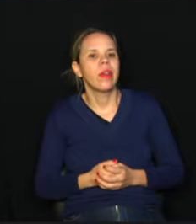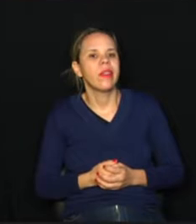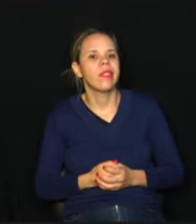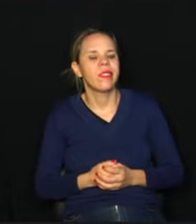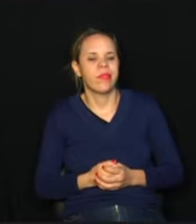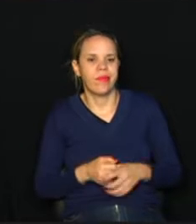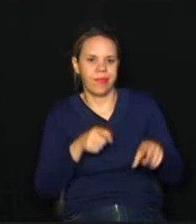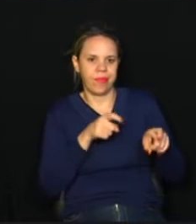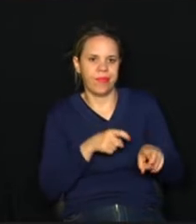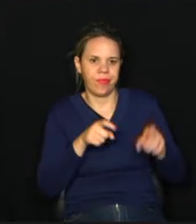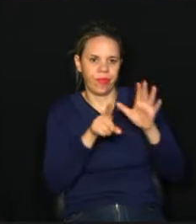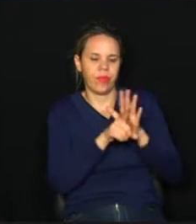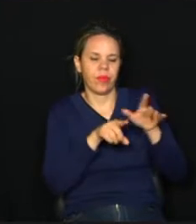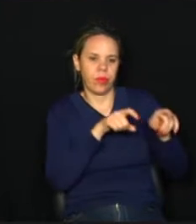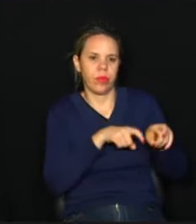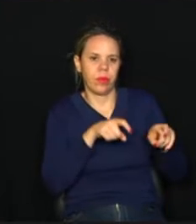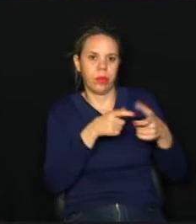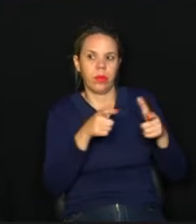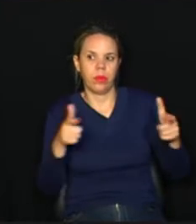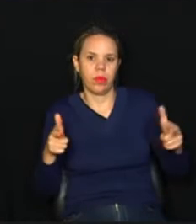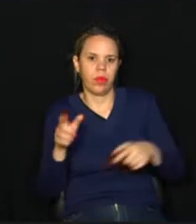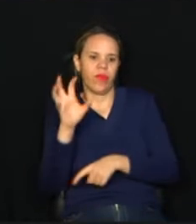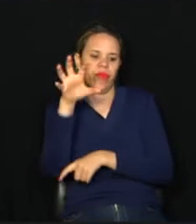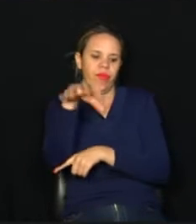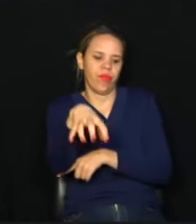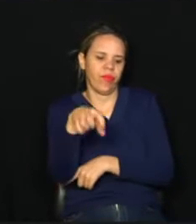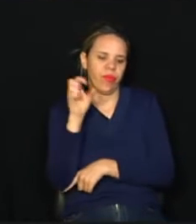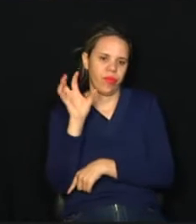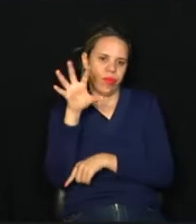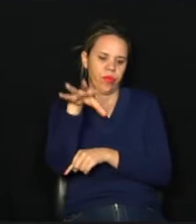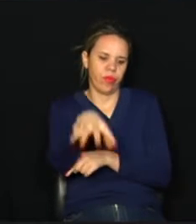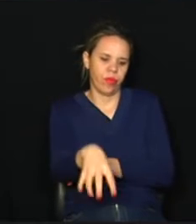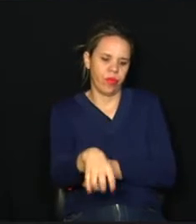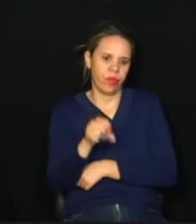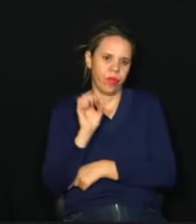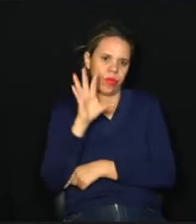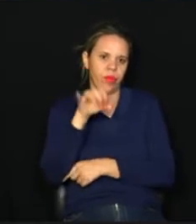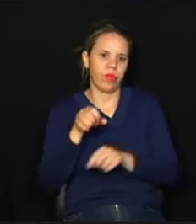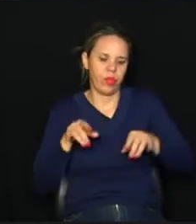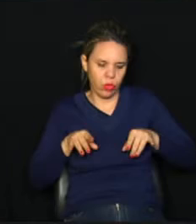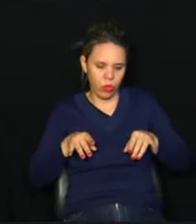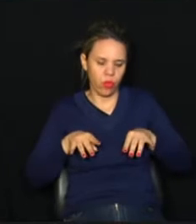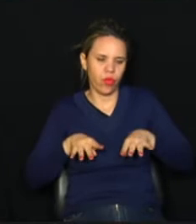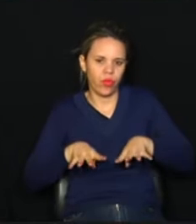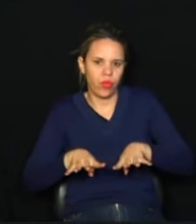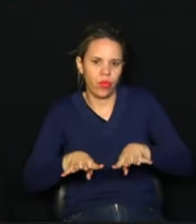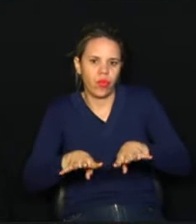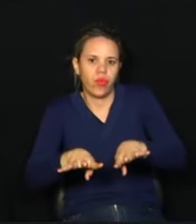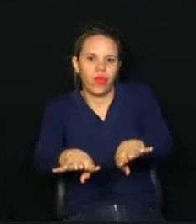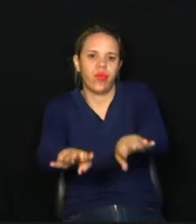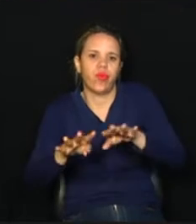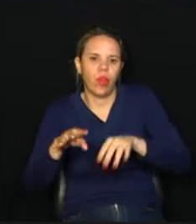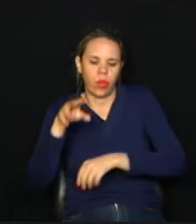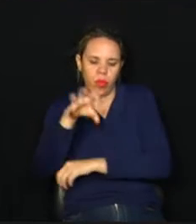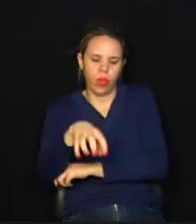produtores hoje, devido a grandes máquinas, cultivando em linha reta, deixando de plantar em nível.